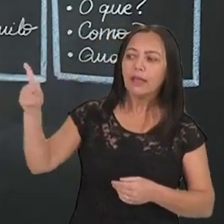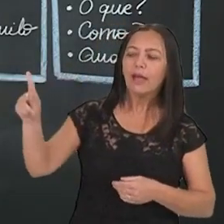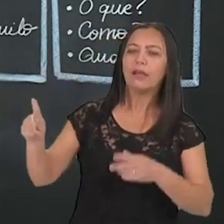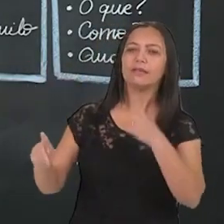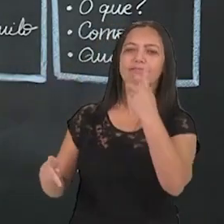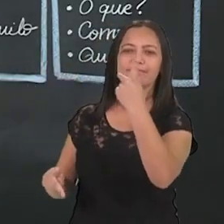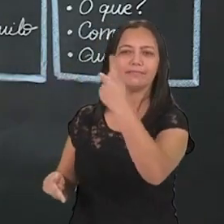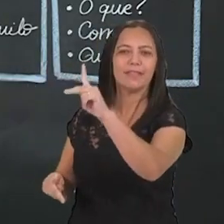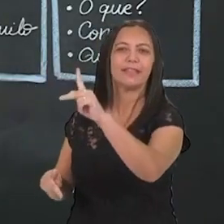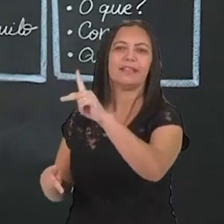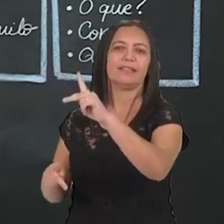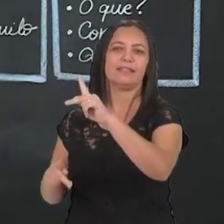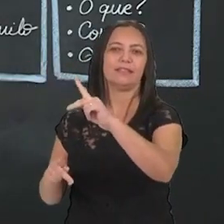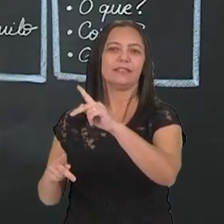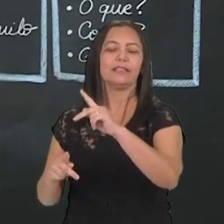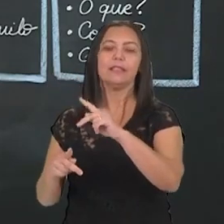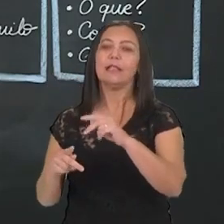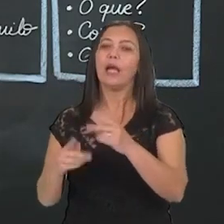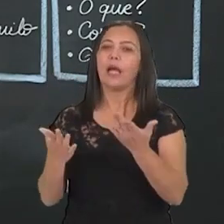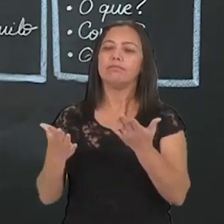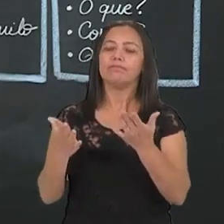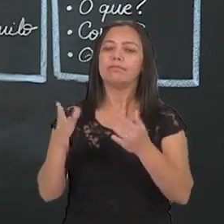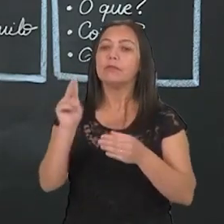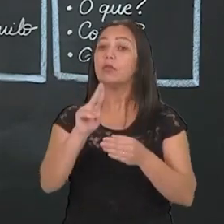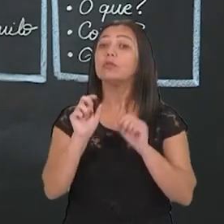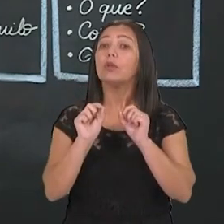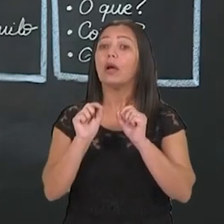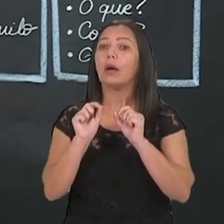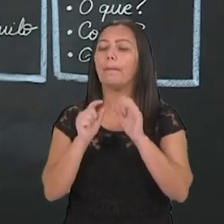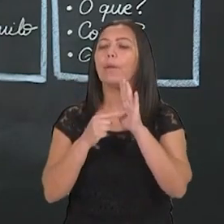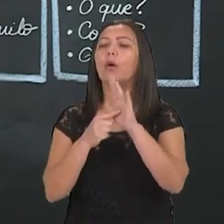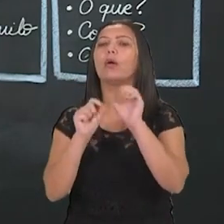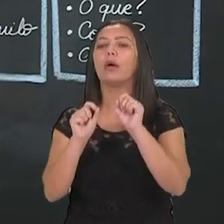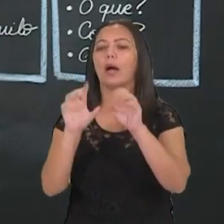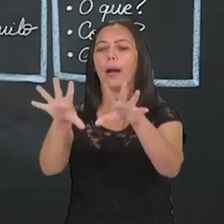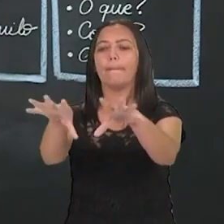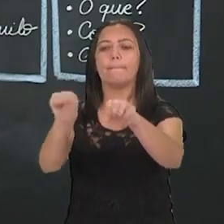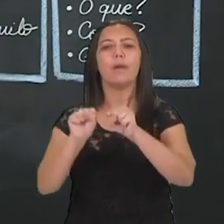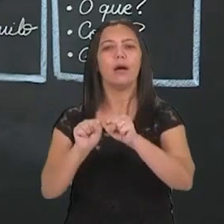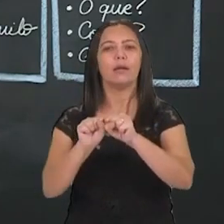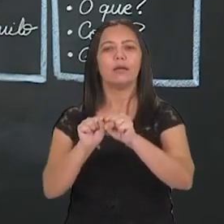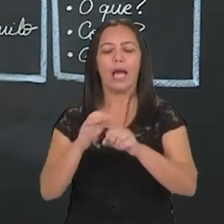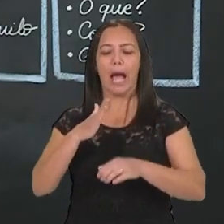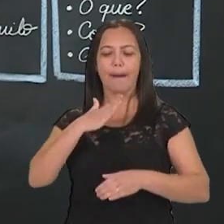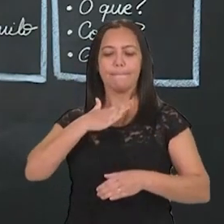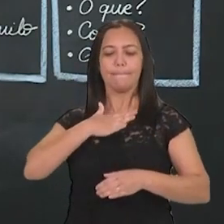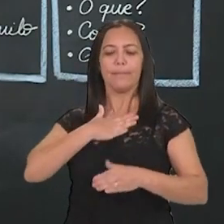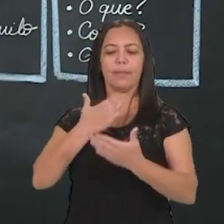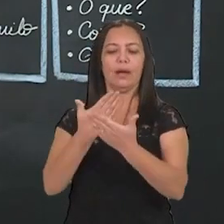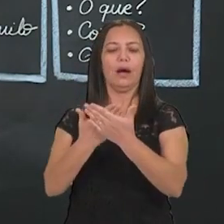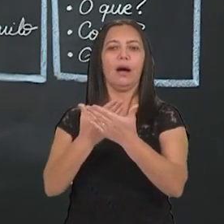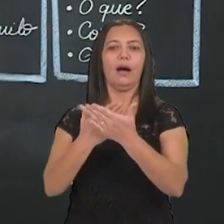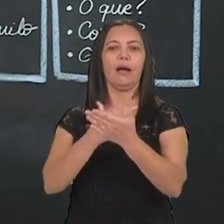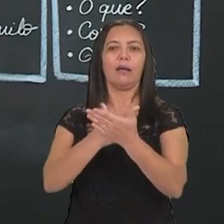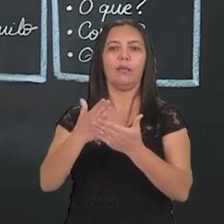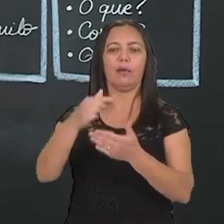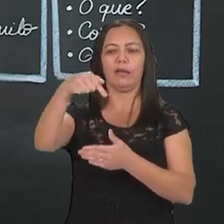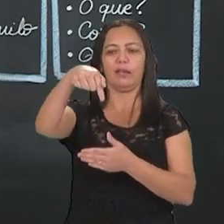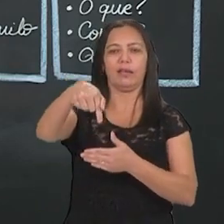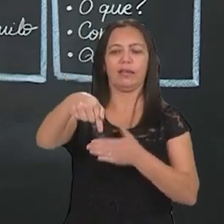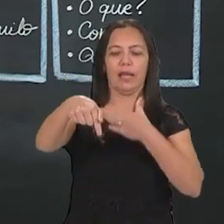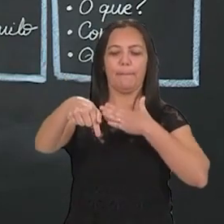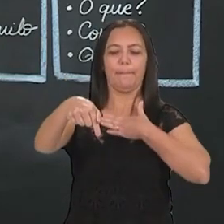delas, deles. São todos aqueles que têm uma ideia de posse. E a gente utiliza o tempo inteiro, né? Quando eu digo, a minha aula começa às 7.